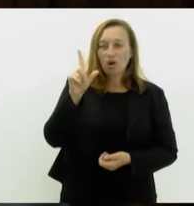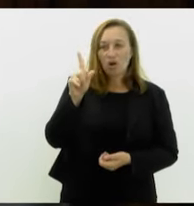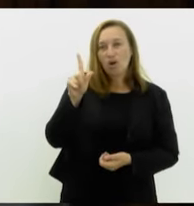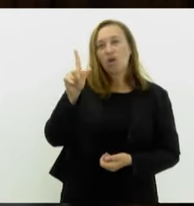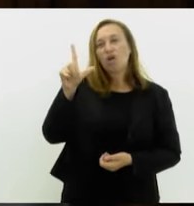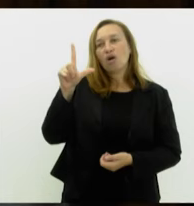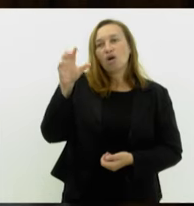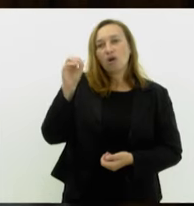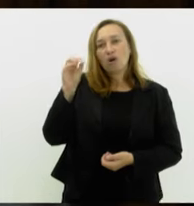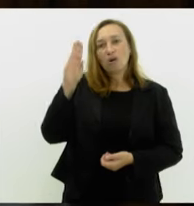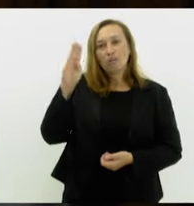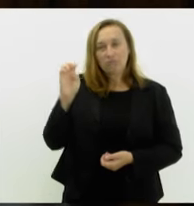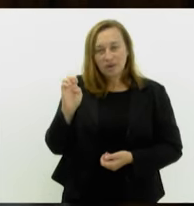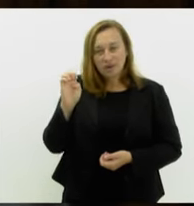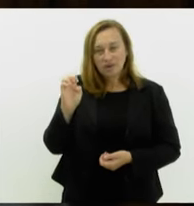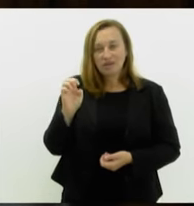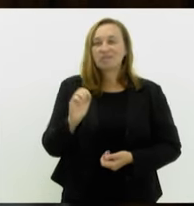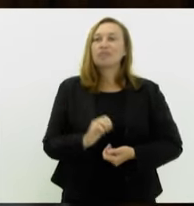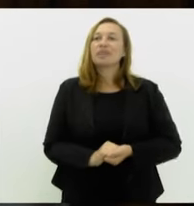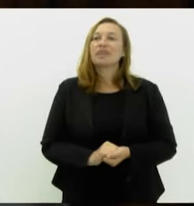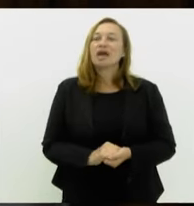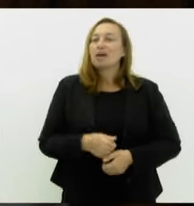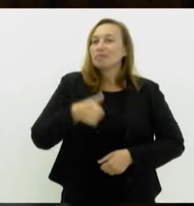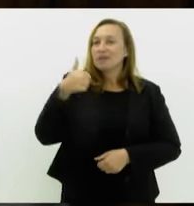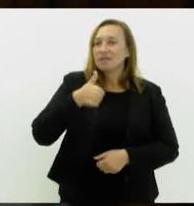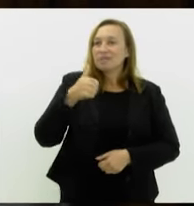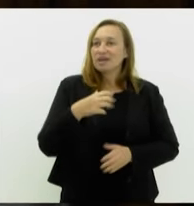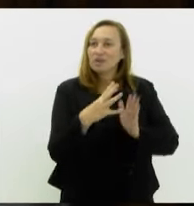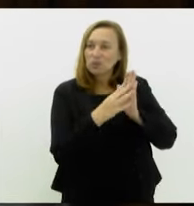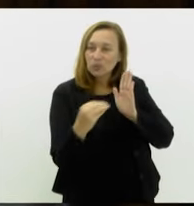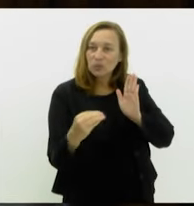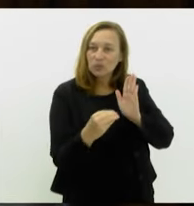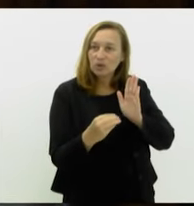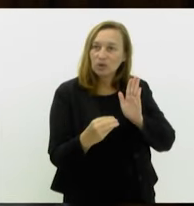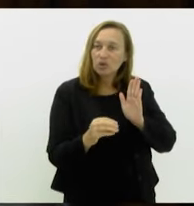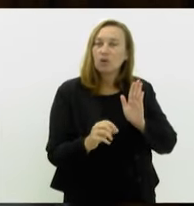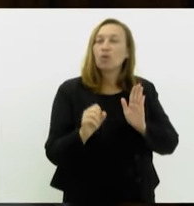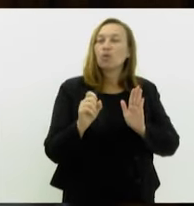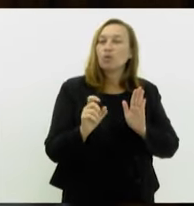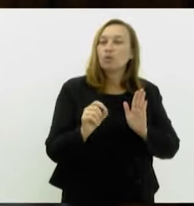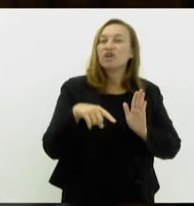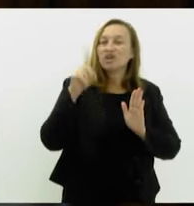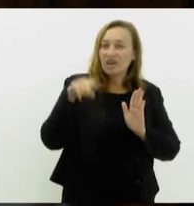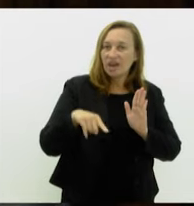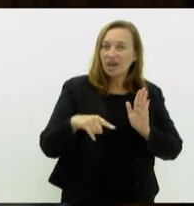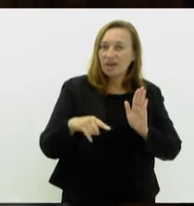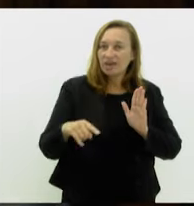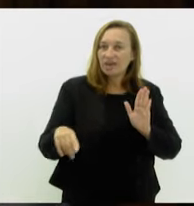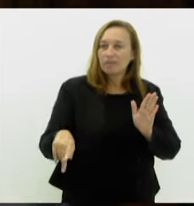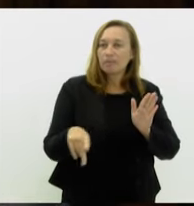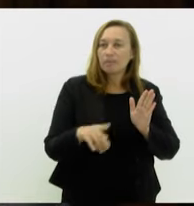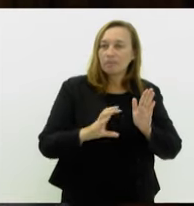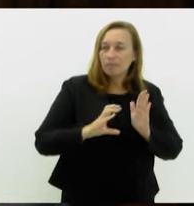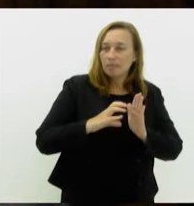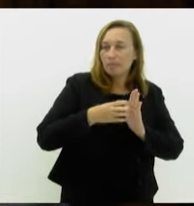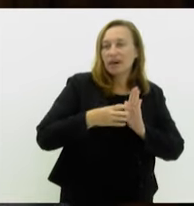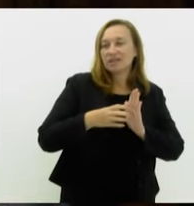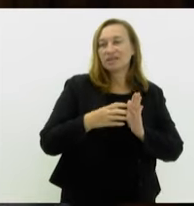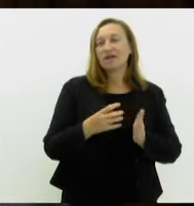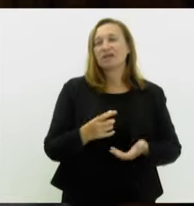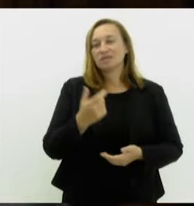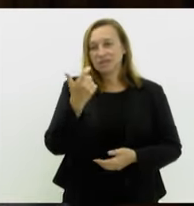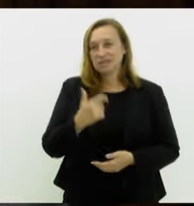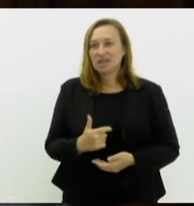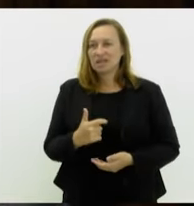exemplo de que é do que é ser uma questão suprapartidária porque ali não não importava